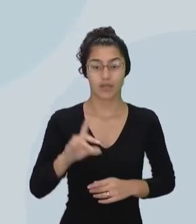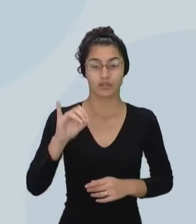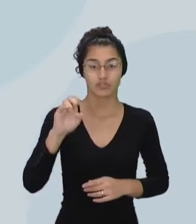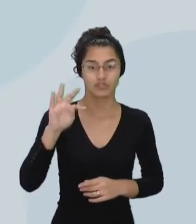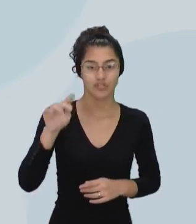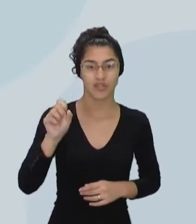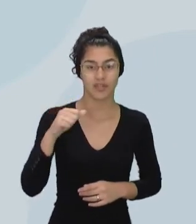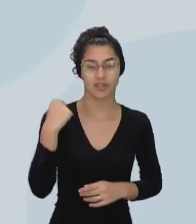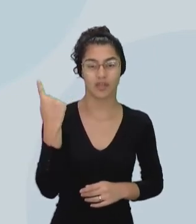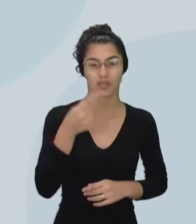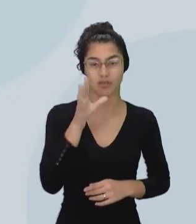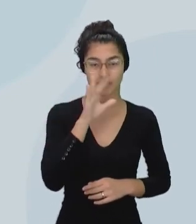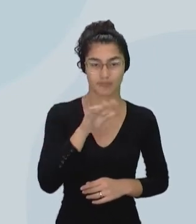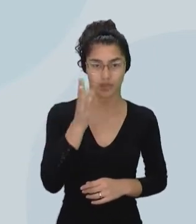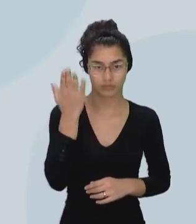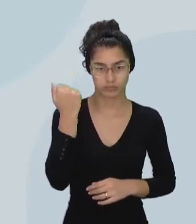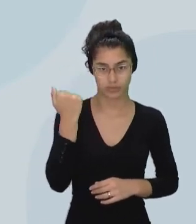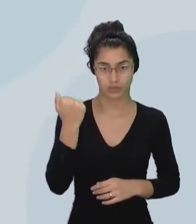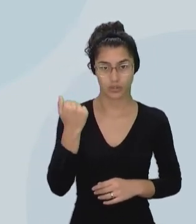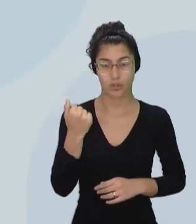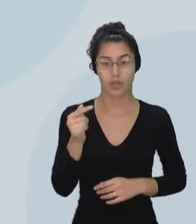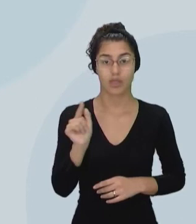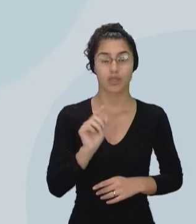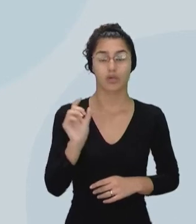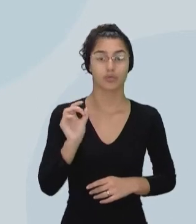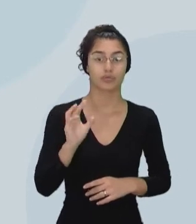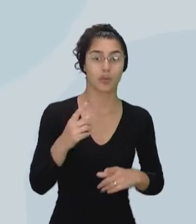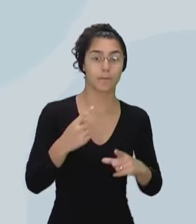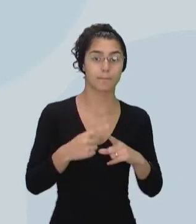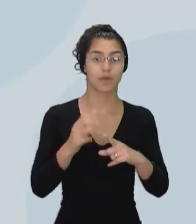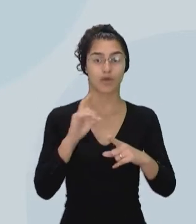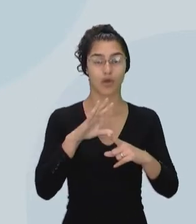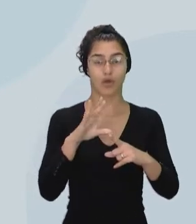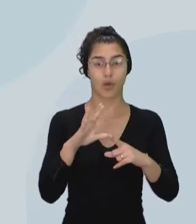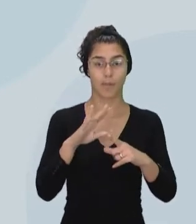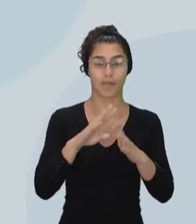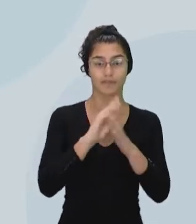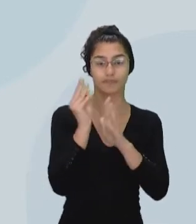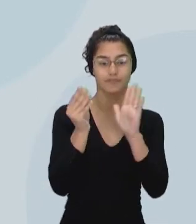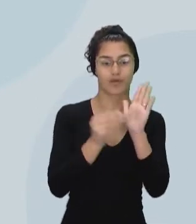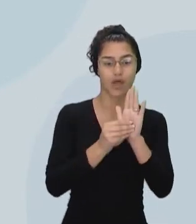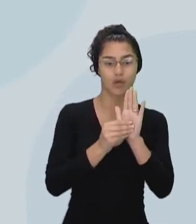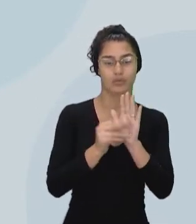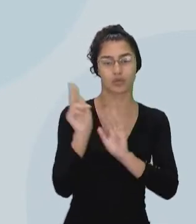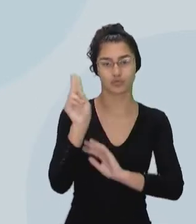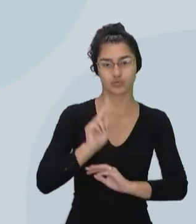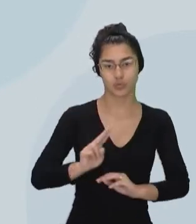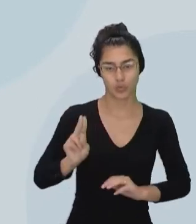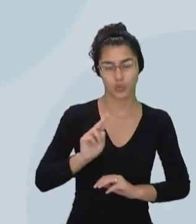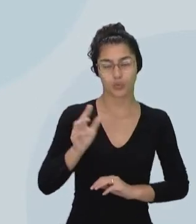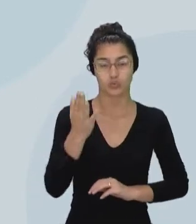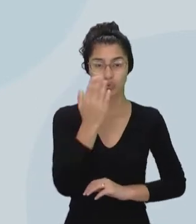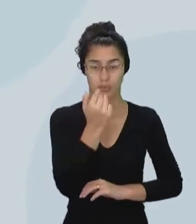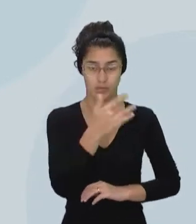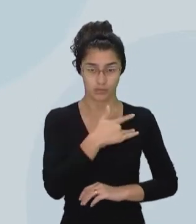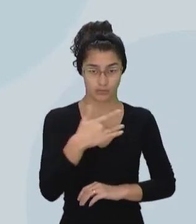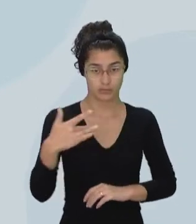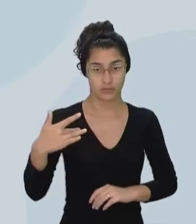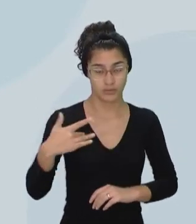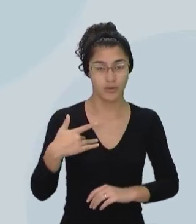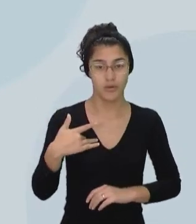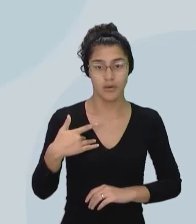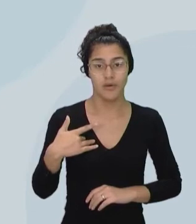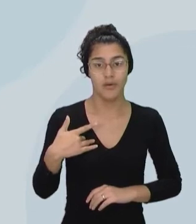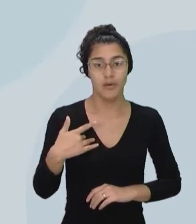que a gente estava falando anteriormente, não necessariamente apenas pela falta de consumo de alimentos, falta de ingestão